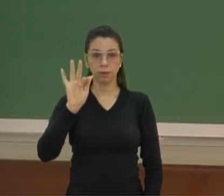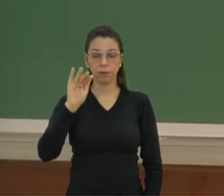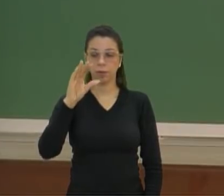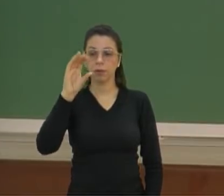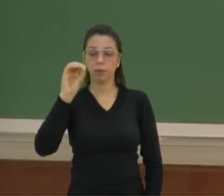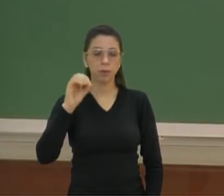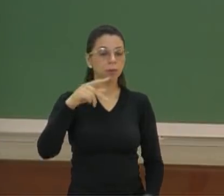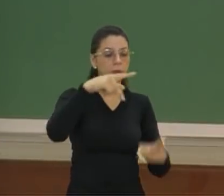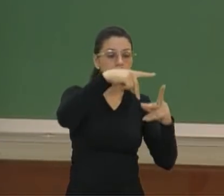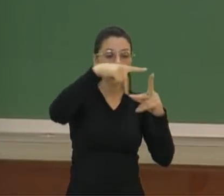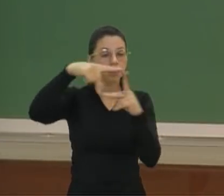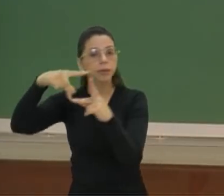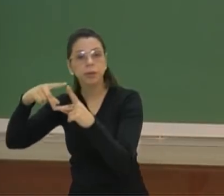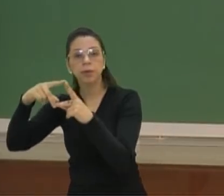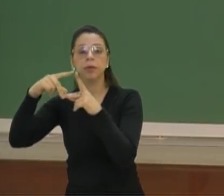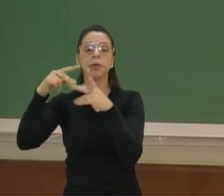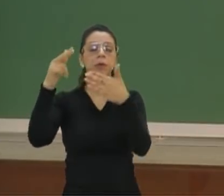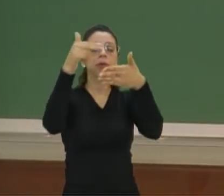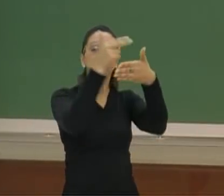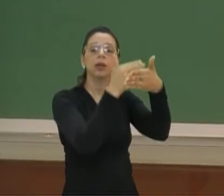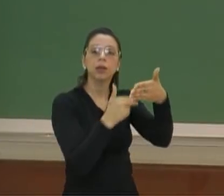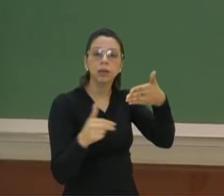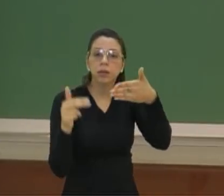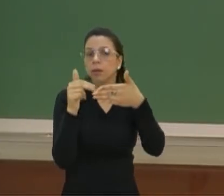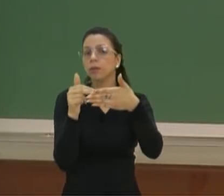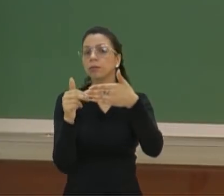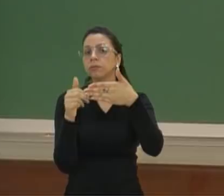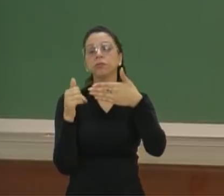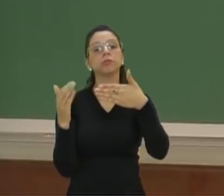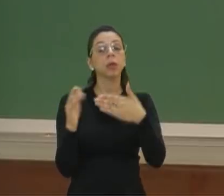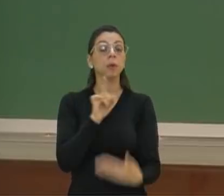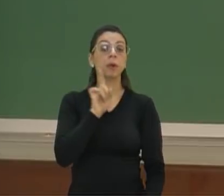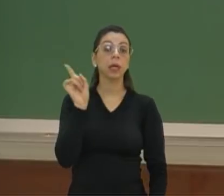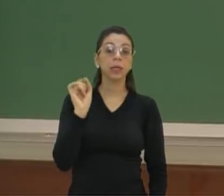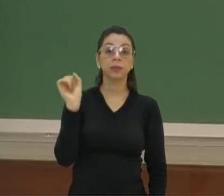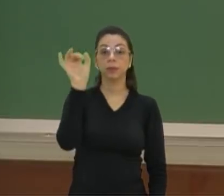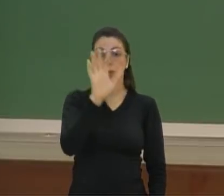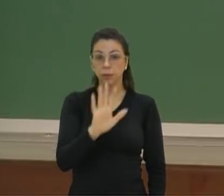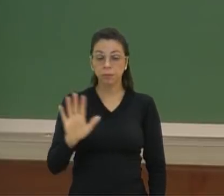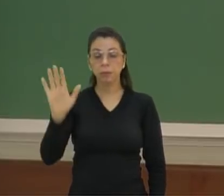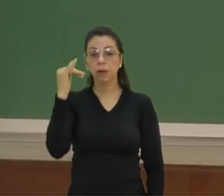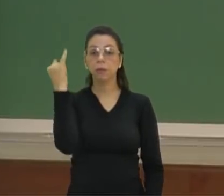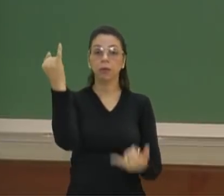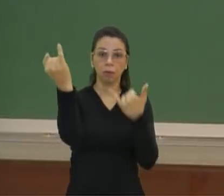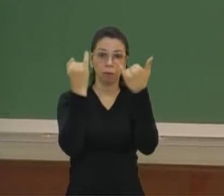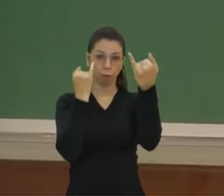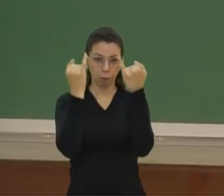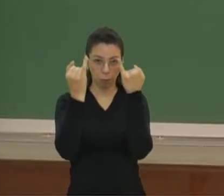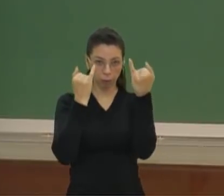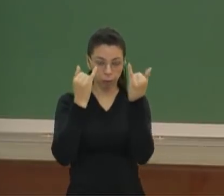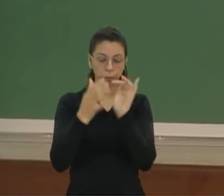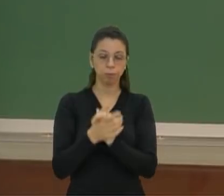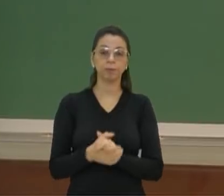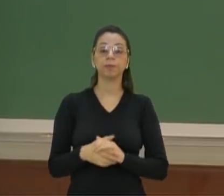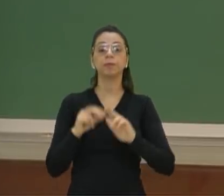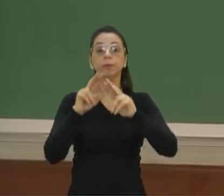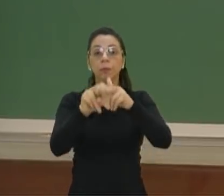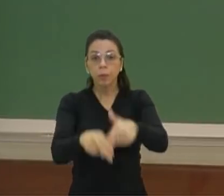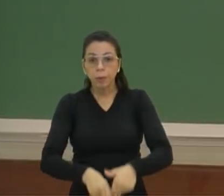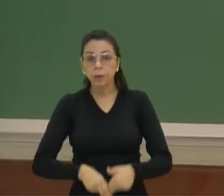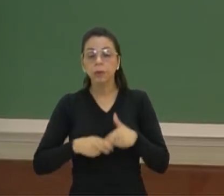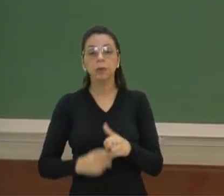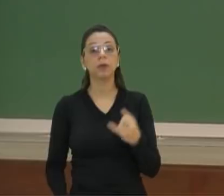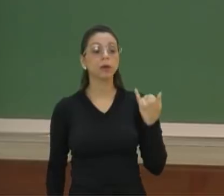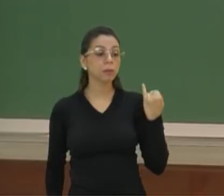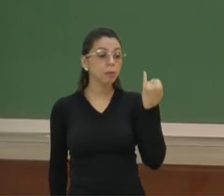uma história em quadrinhos. Essas imagens contam informações, por isso é importante